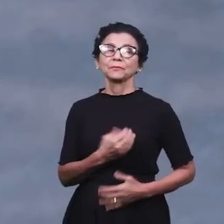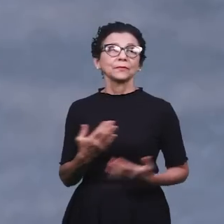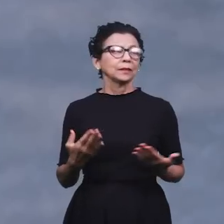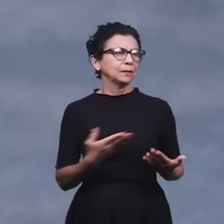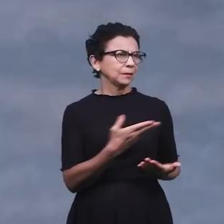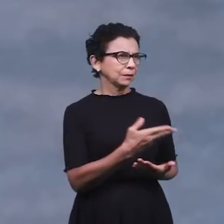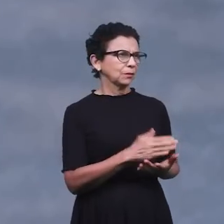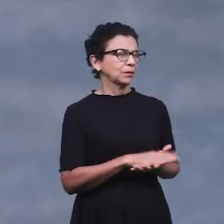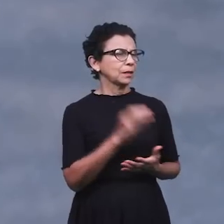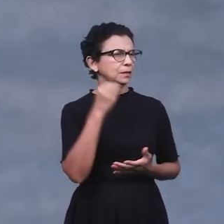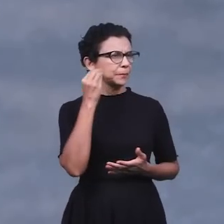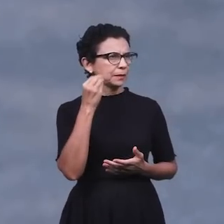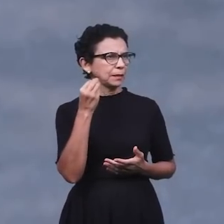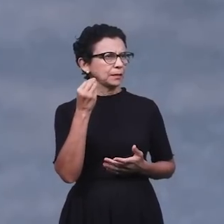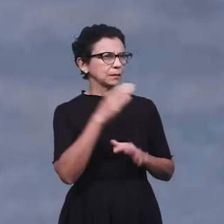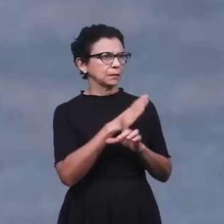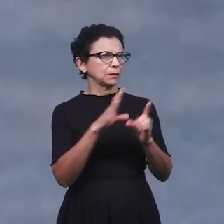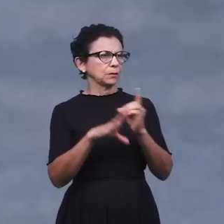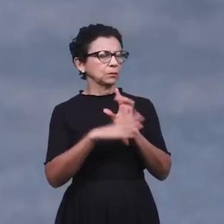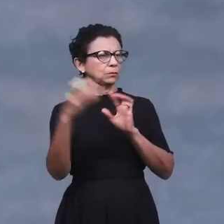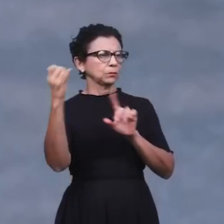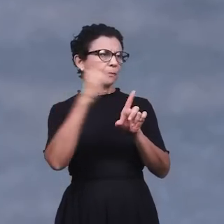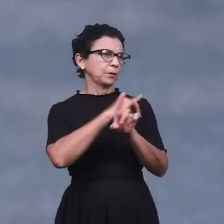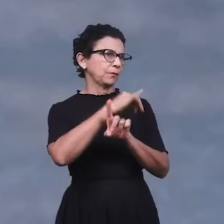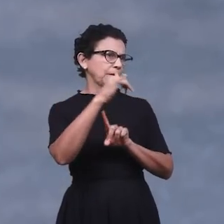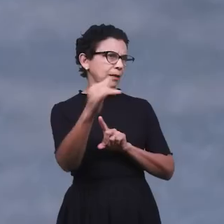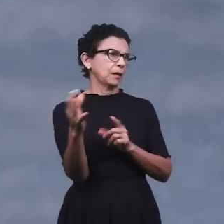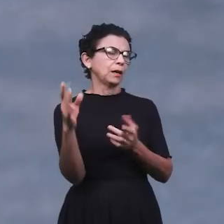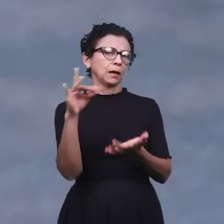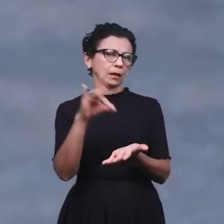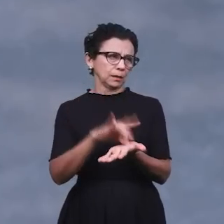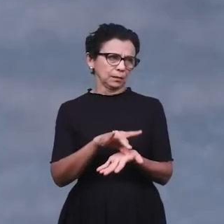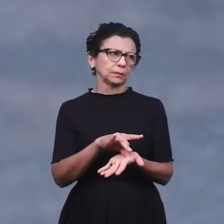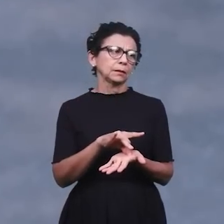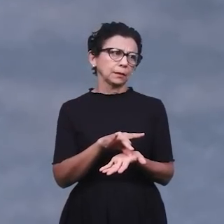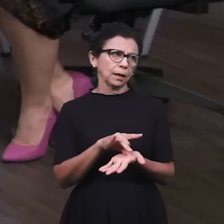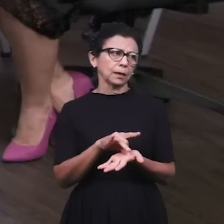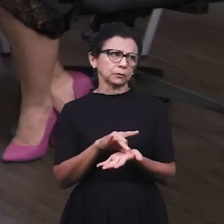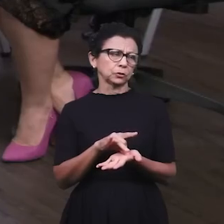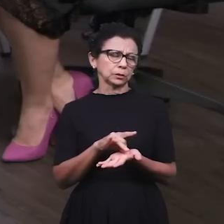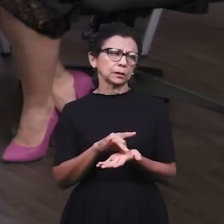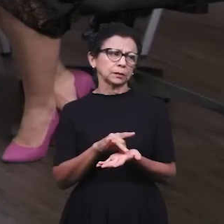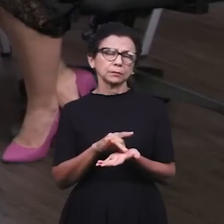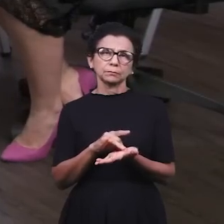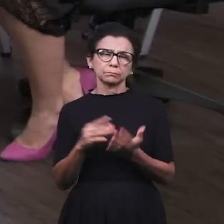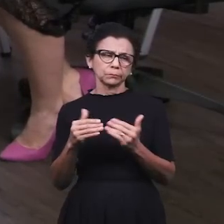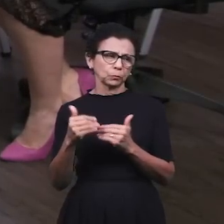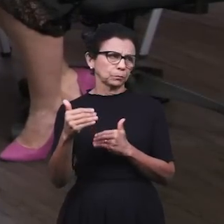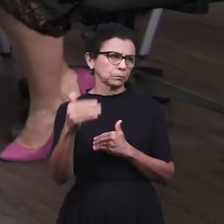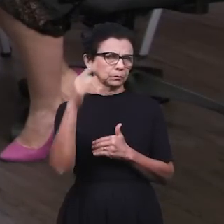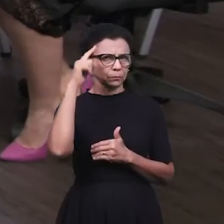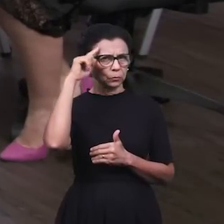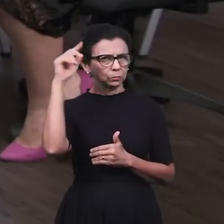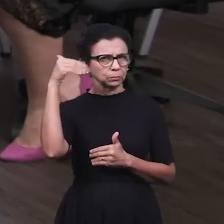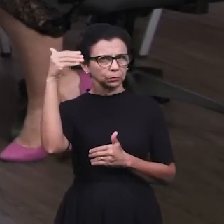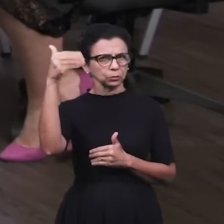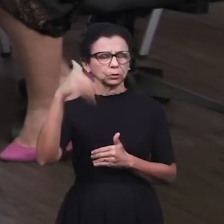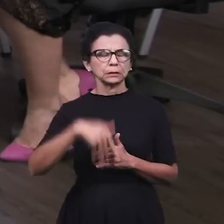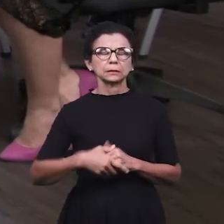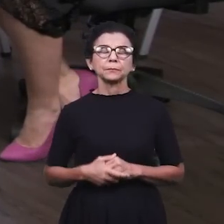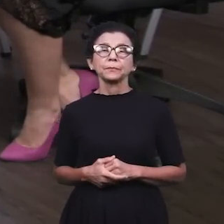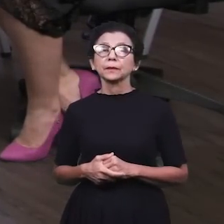Gilson? Essa é uma realidade cotidiana da igreja. É importante também entender